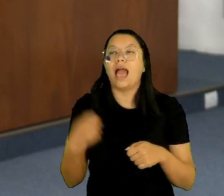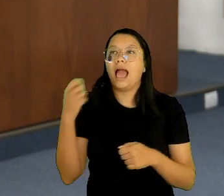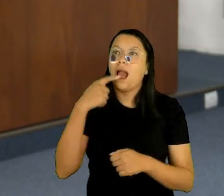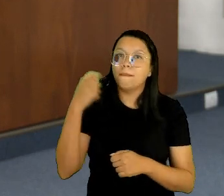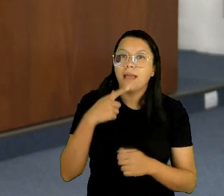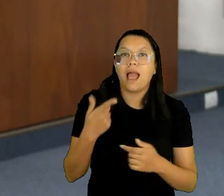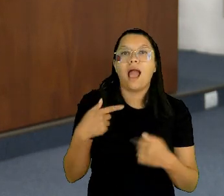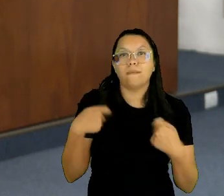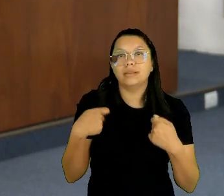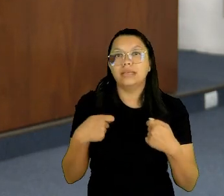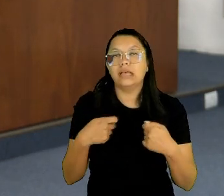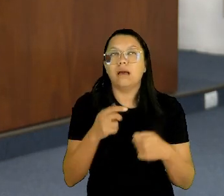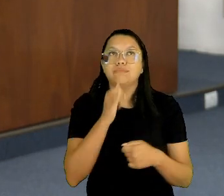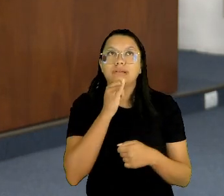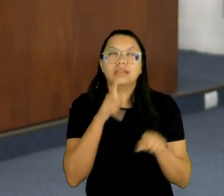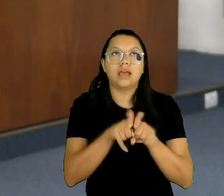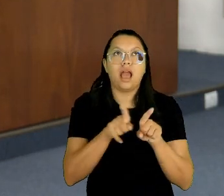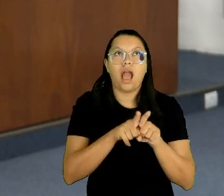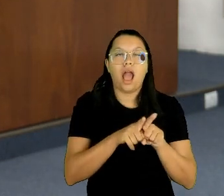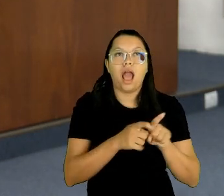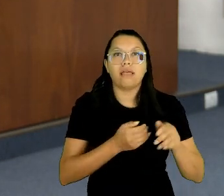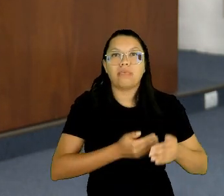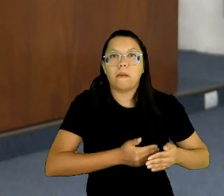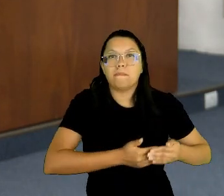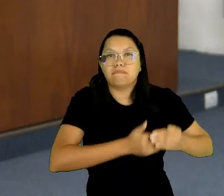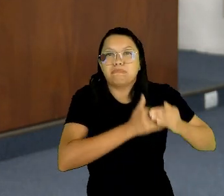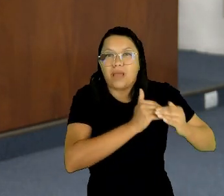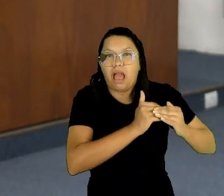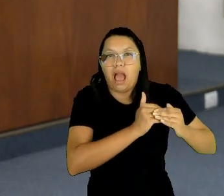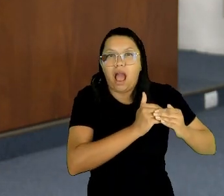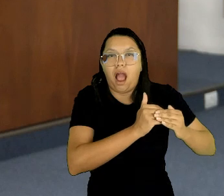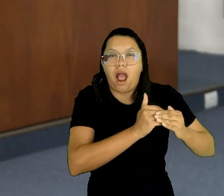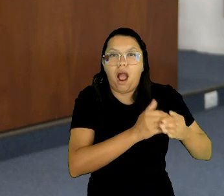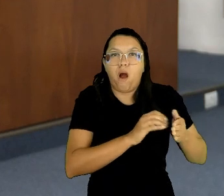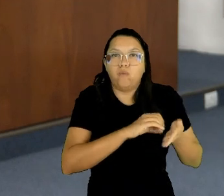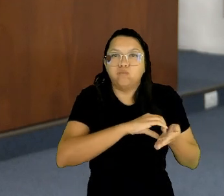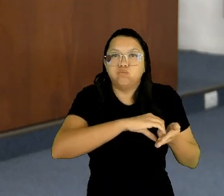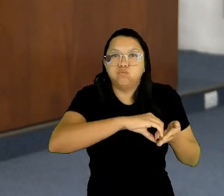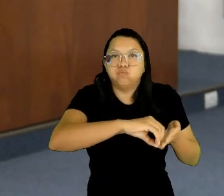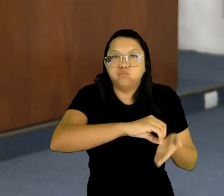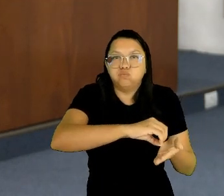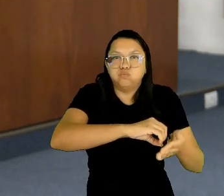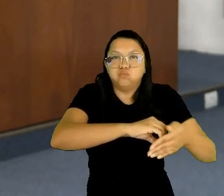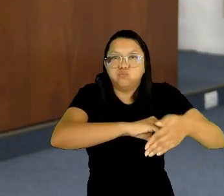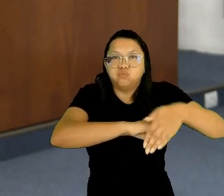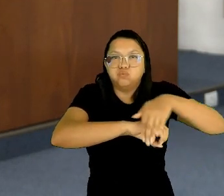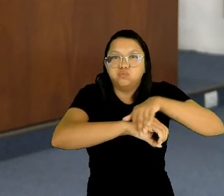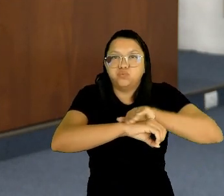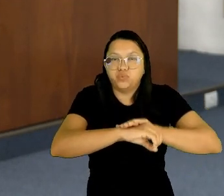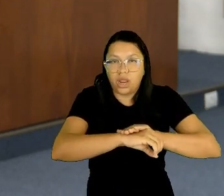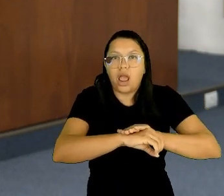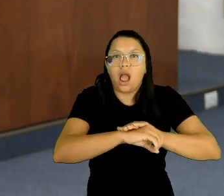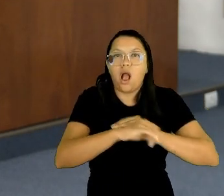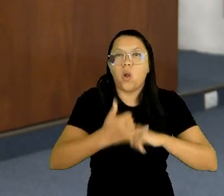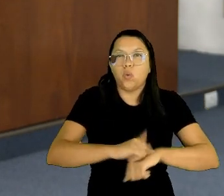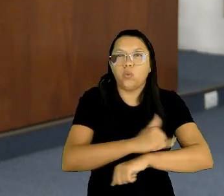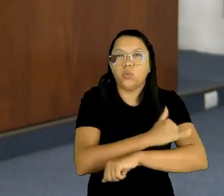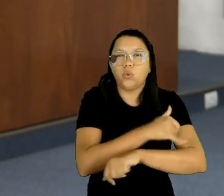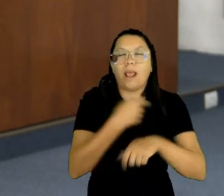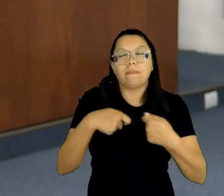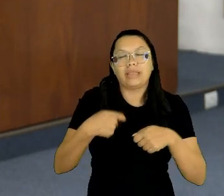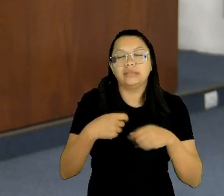ação intervencionista, como tem uma placa de gordura, é uma placa instável, numa artéria um pouco crítica, vou ter que fazer